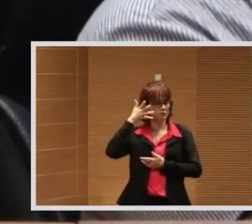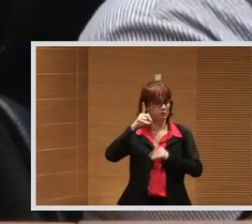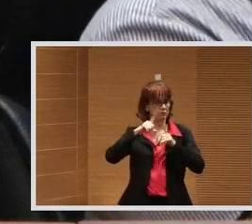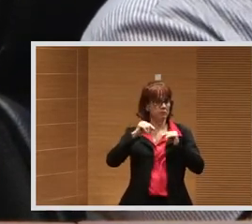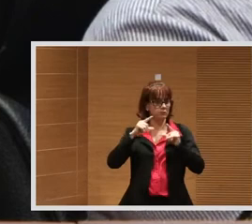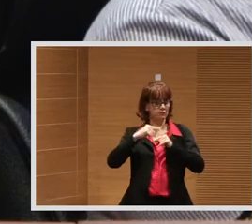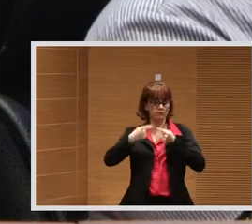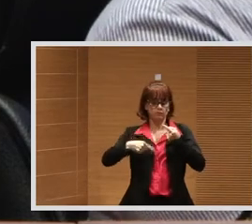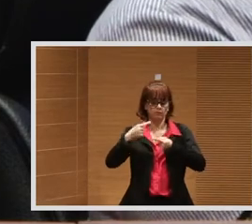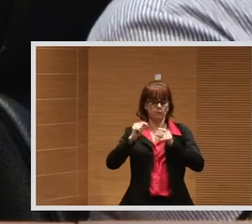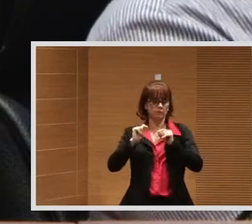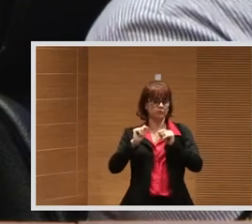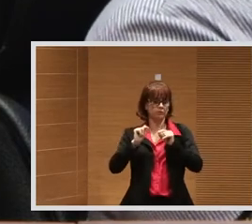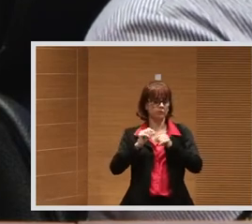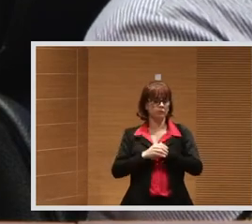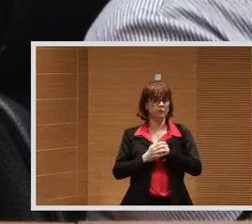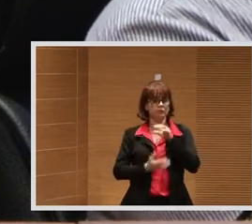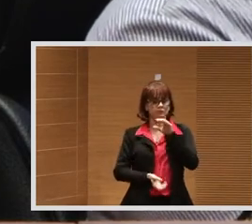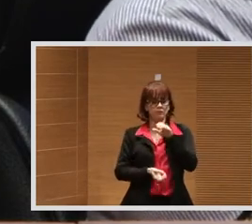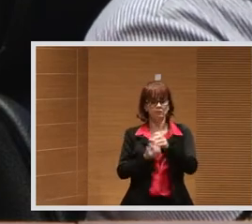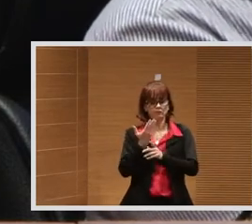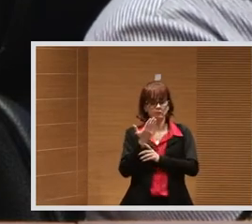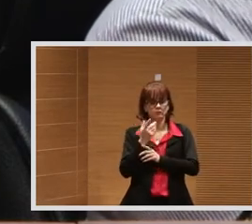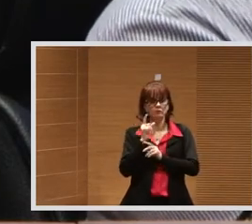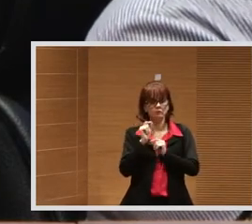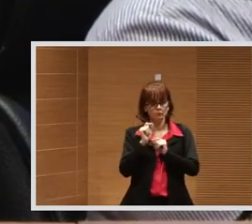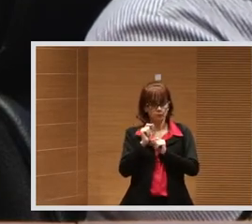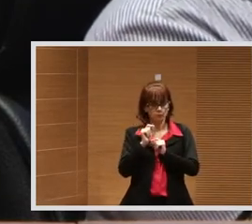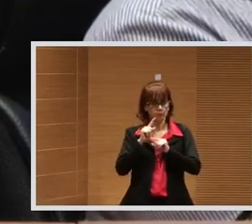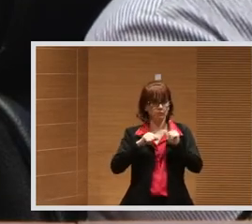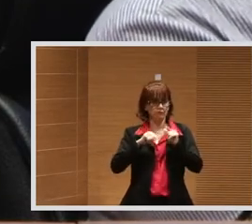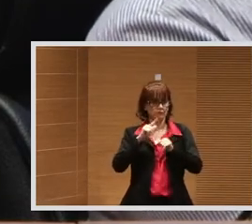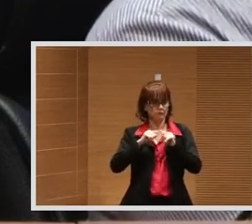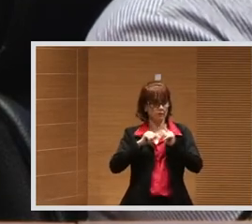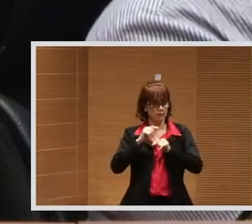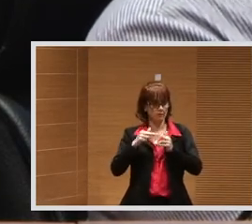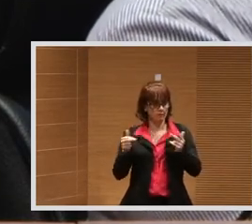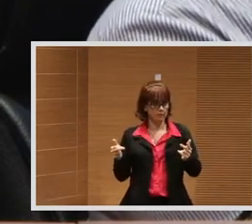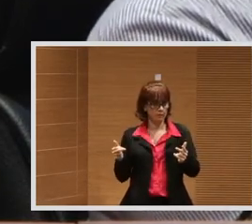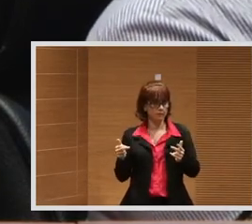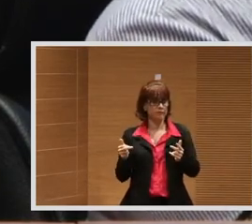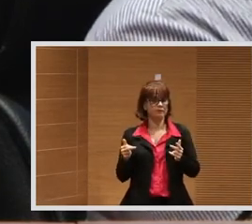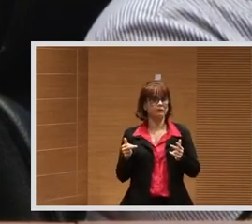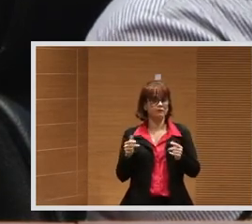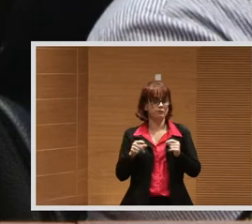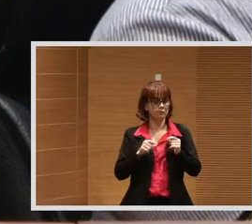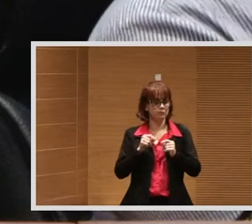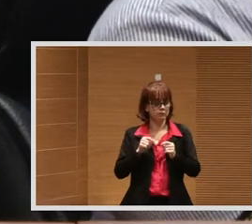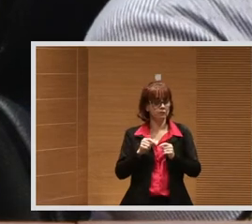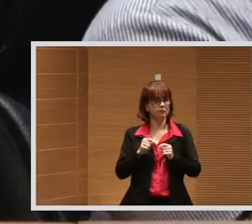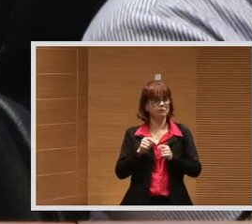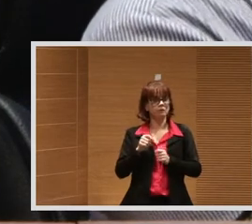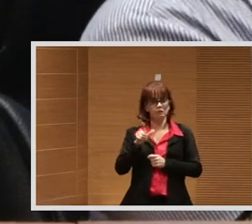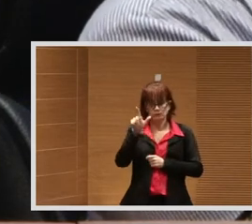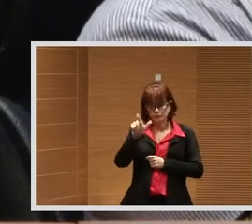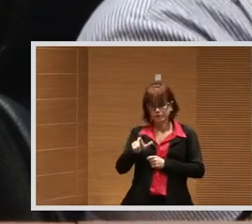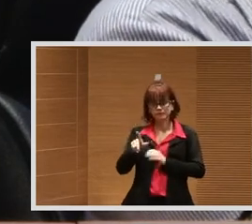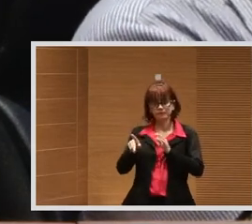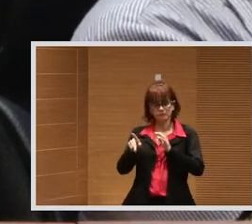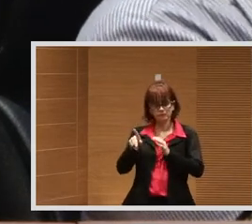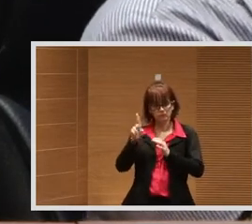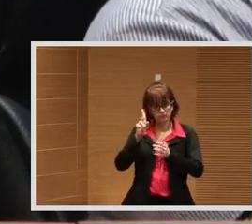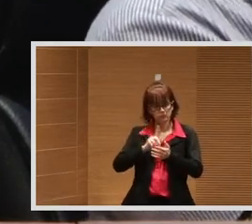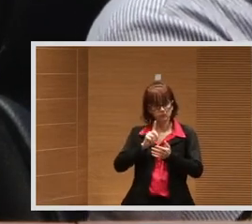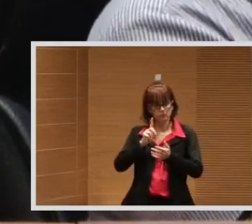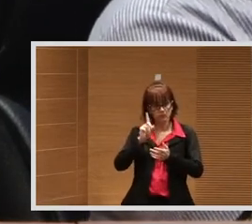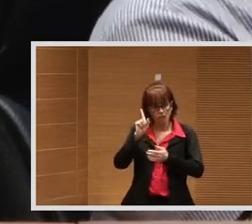exatamente a criação de uma ferramenta, né, de reconhecimento da deficiência. Porque há também, aí foi bom fazendo um link